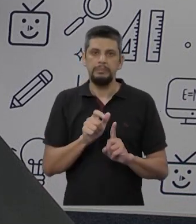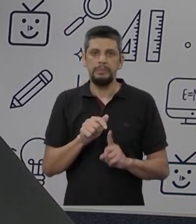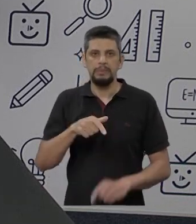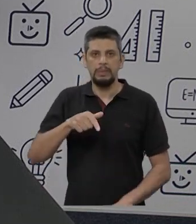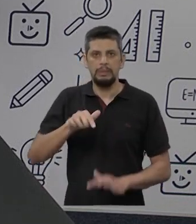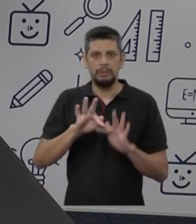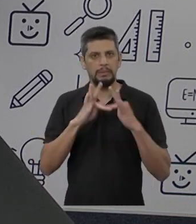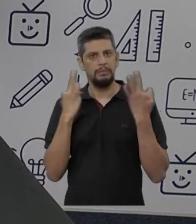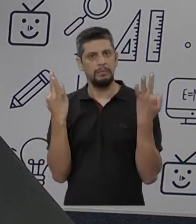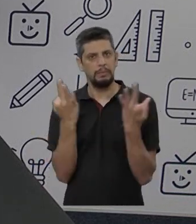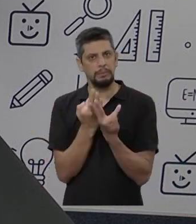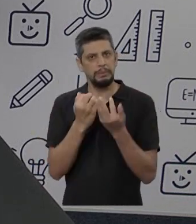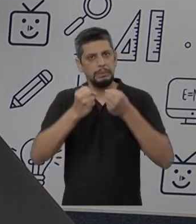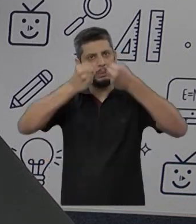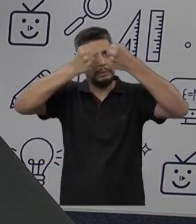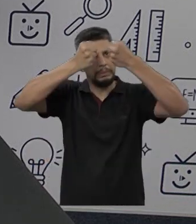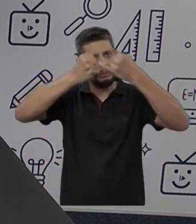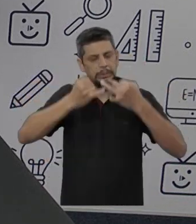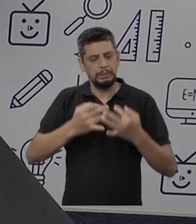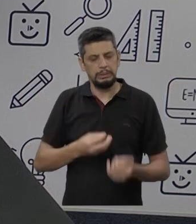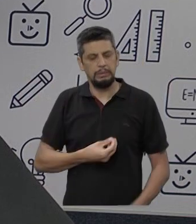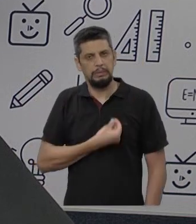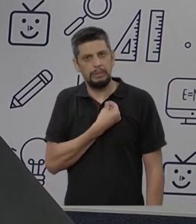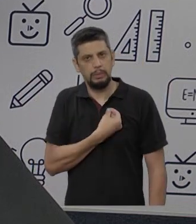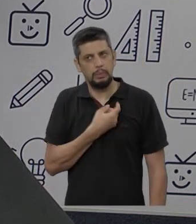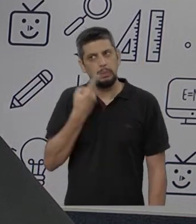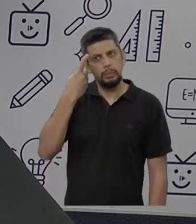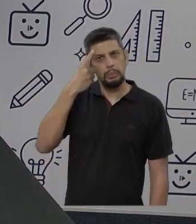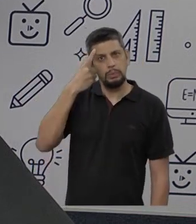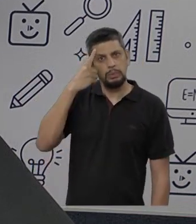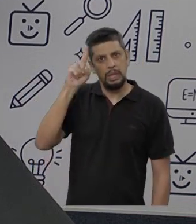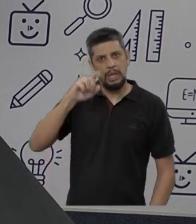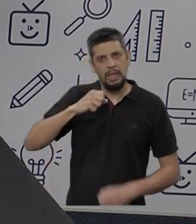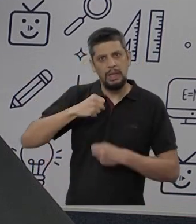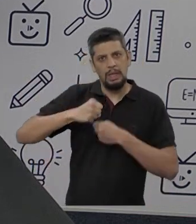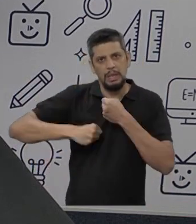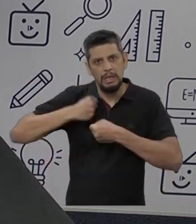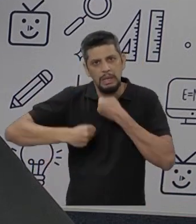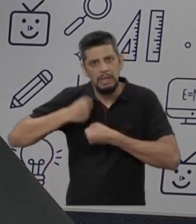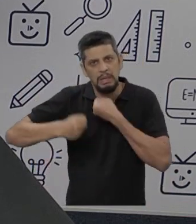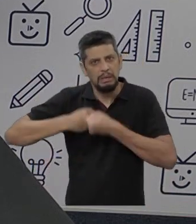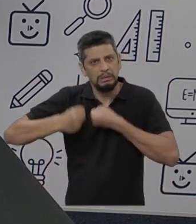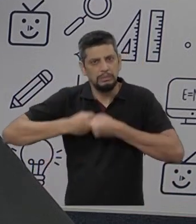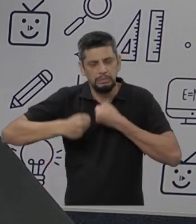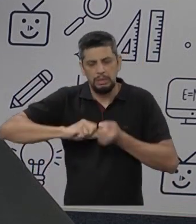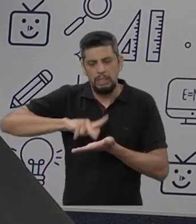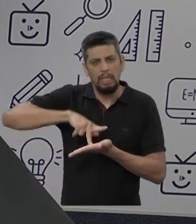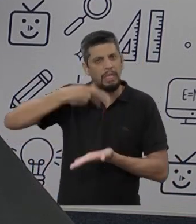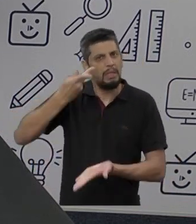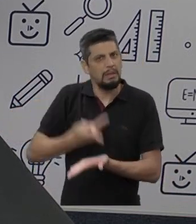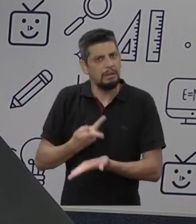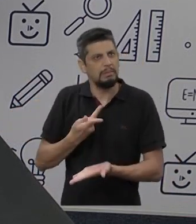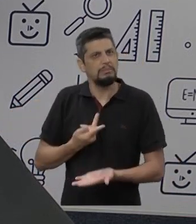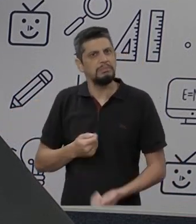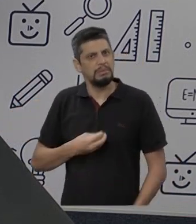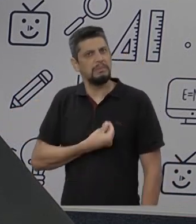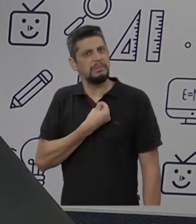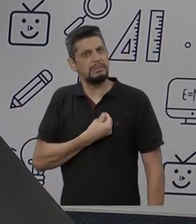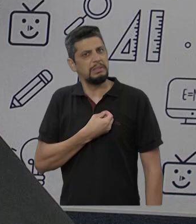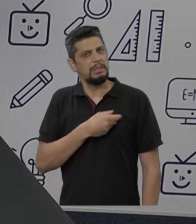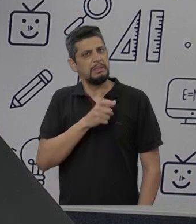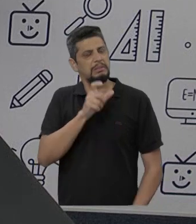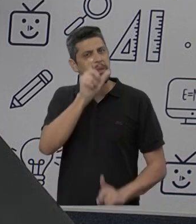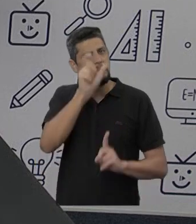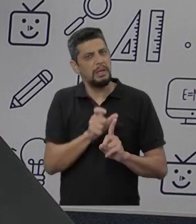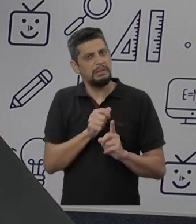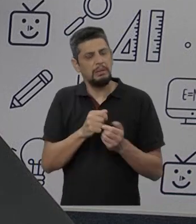da nossa família, que nós vamos falar sobre a vida dela, um dia caiu de bicicleta ou aconteceu alguma coisa muito marcante. Então